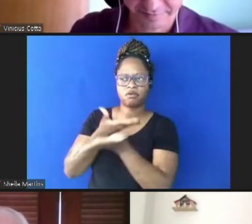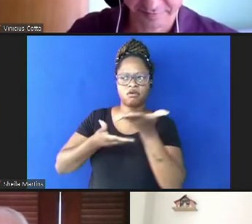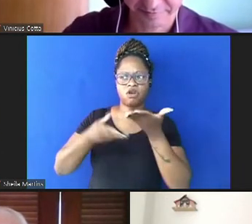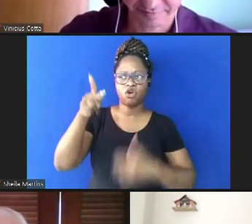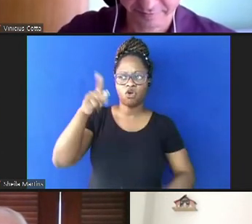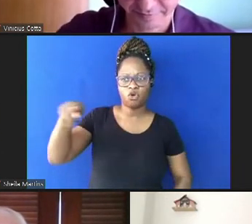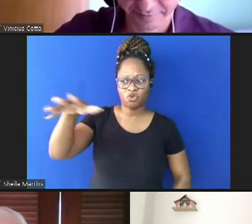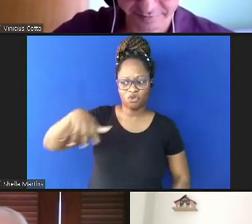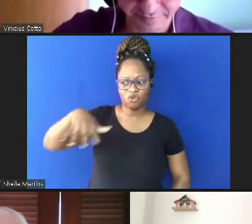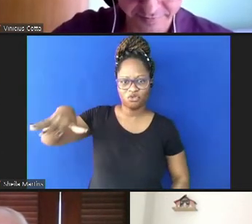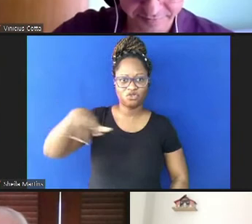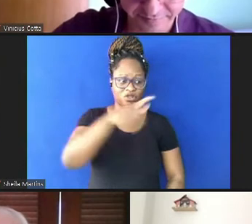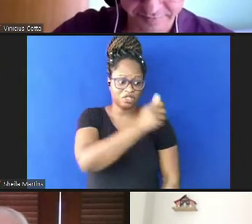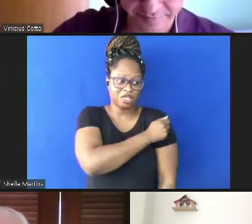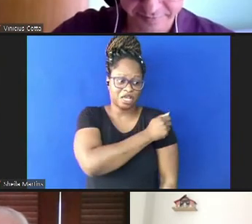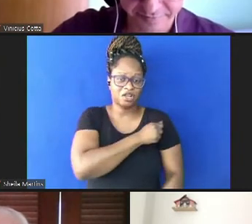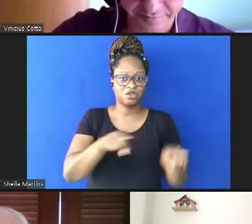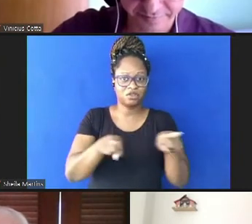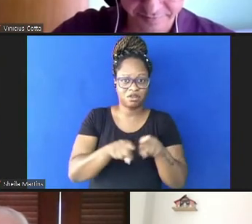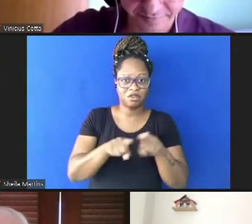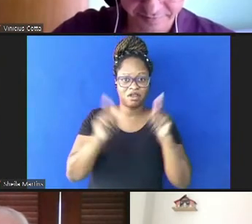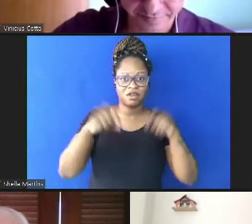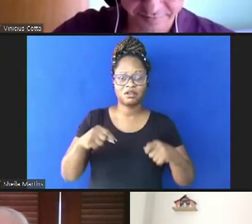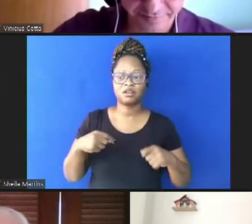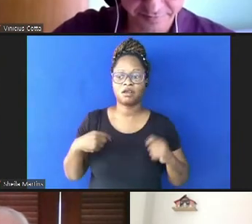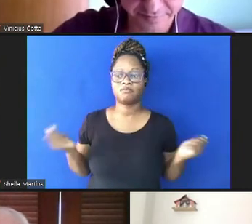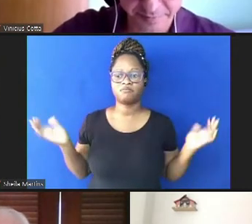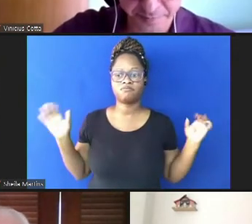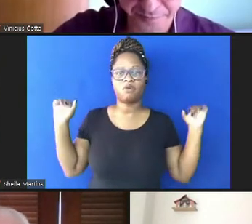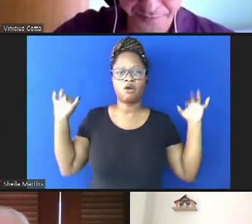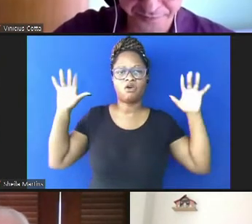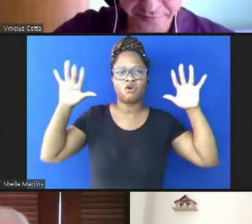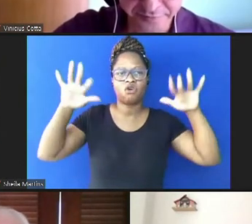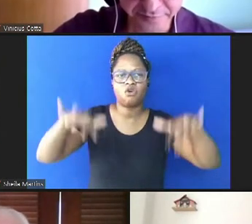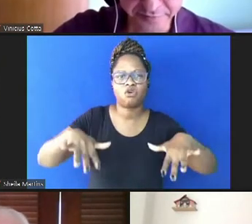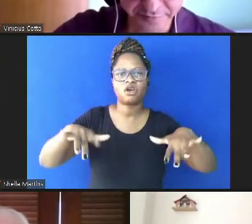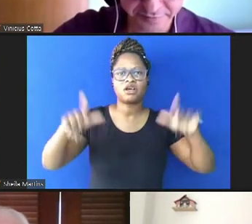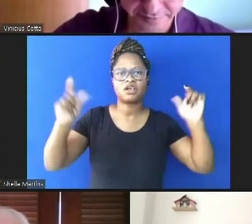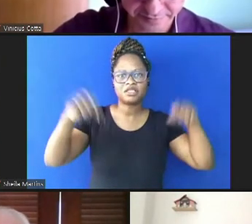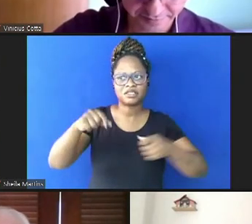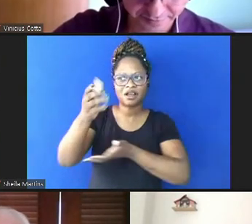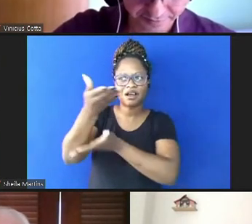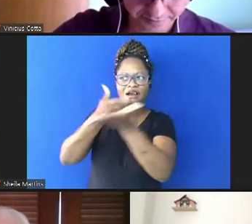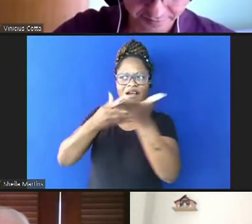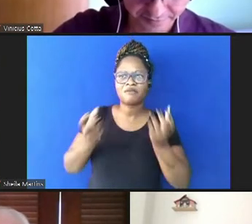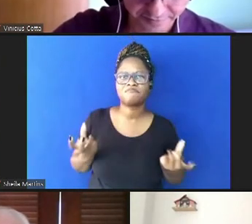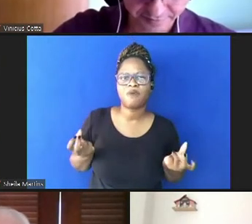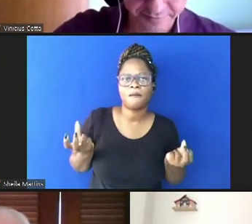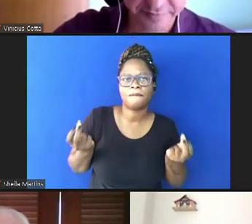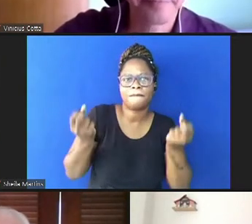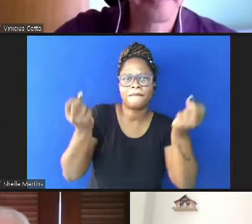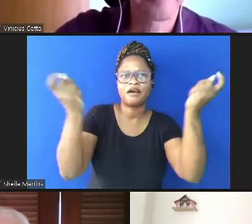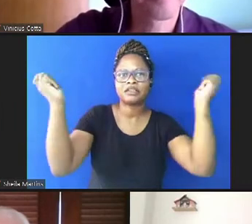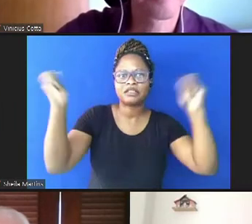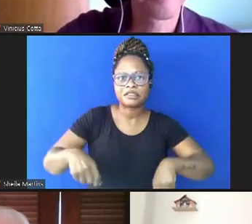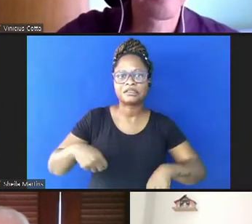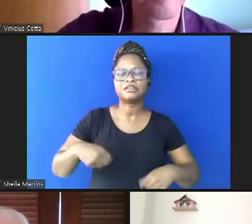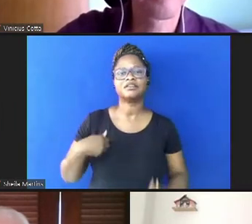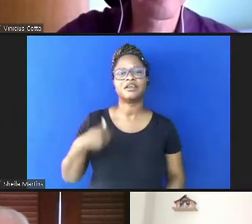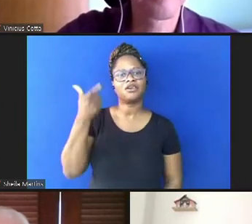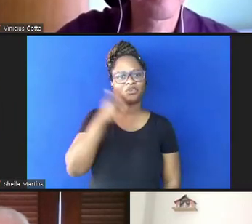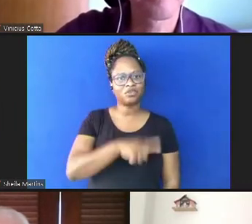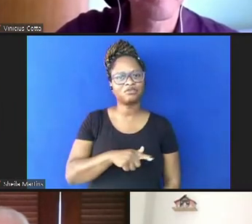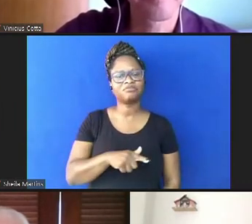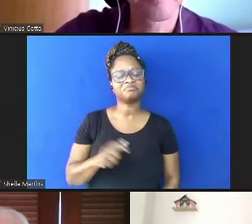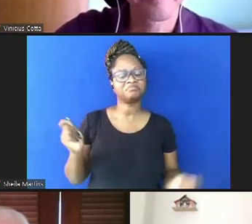alunos, para quando nós retomemos as atividades também de mobilidade, que são uma parte desse conjunto de cooperações, elas possam